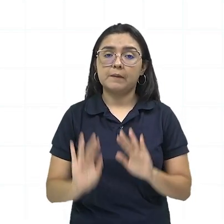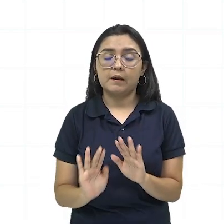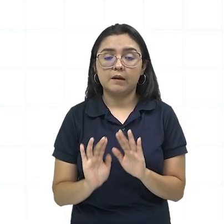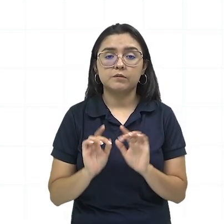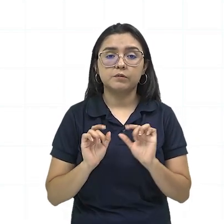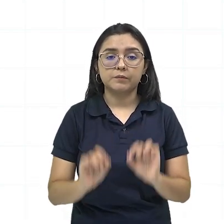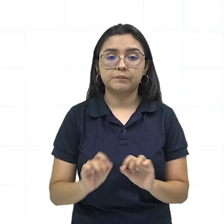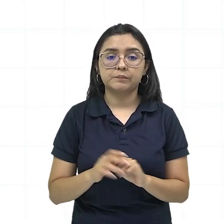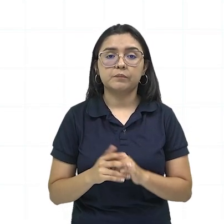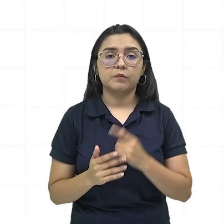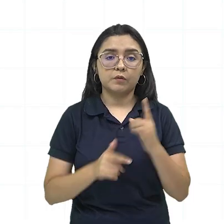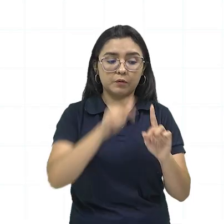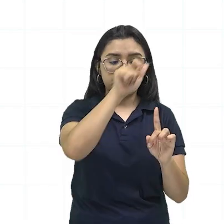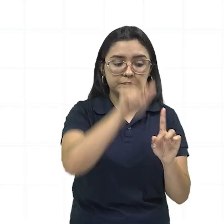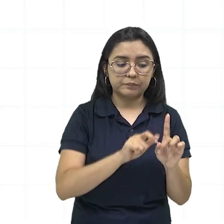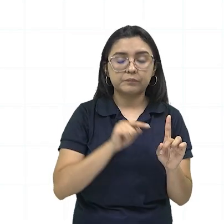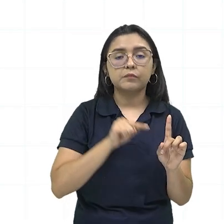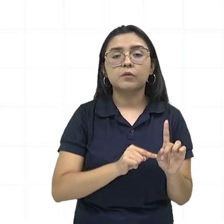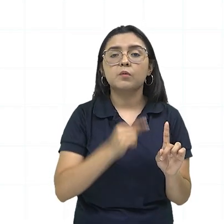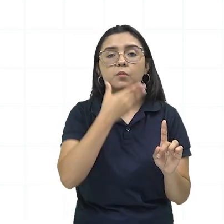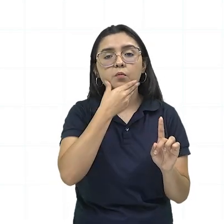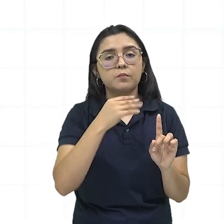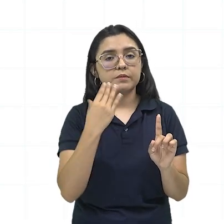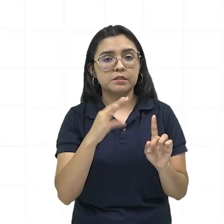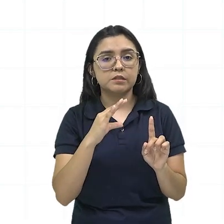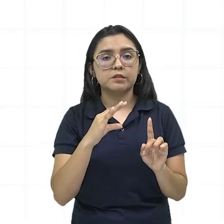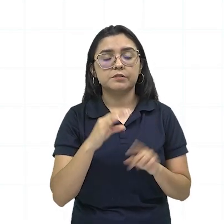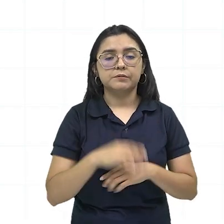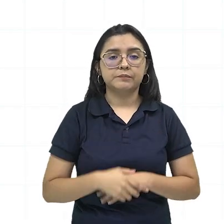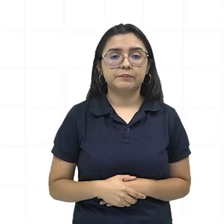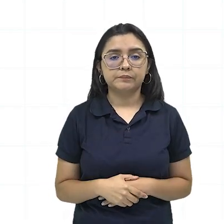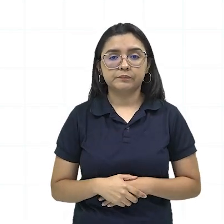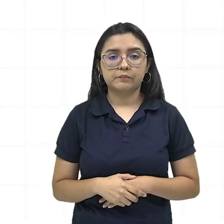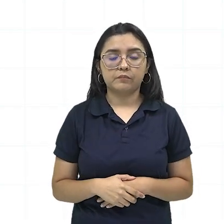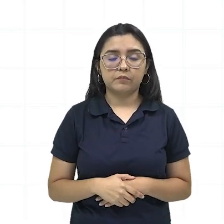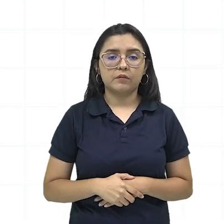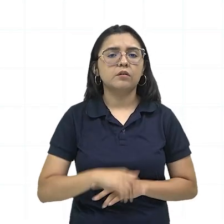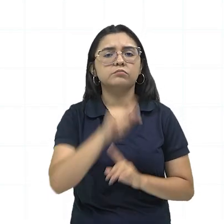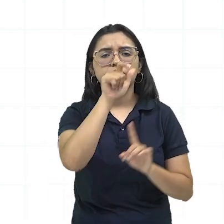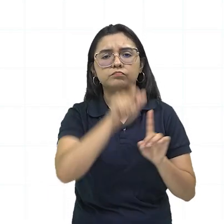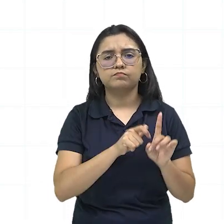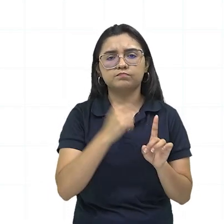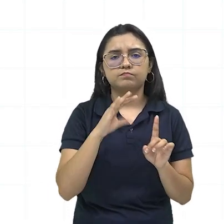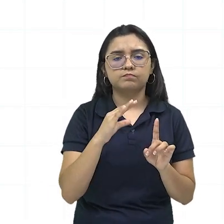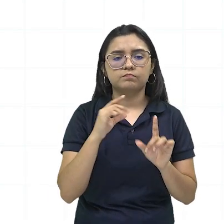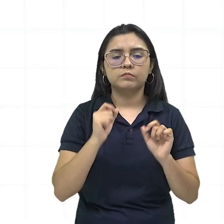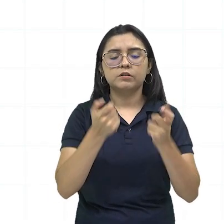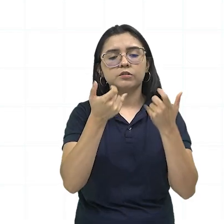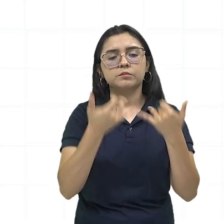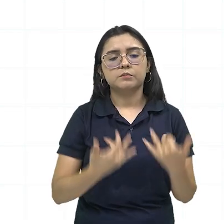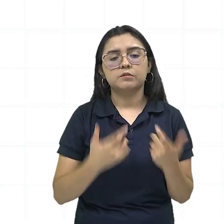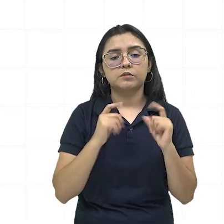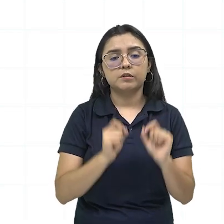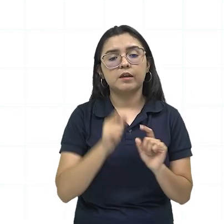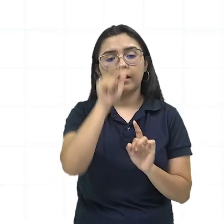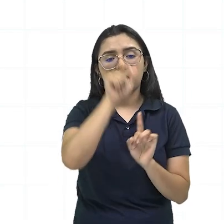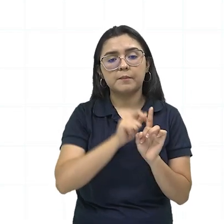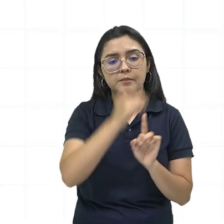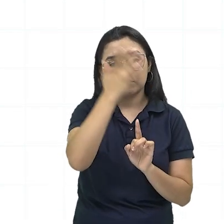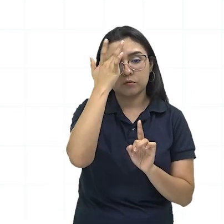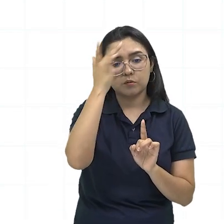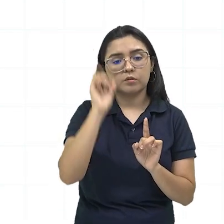lado, o outro personagem que a gente apresenta, quem é? O cientista. E o cientista é descrito como